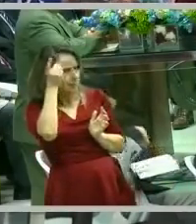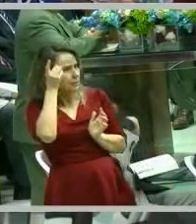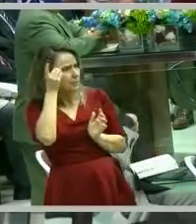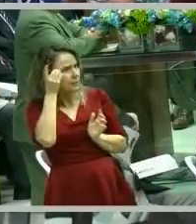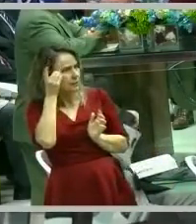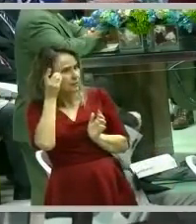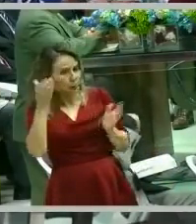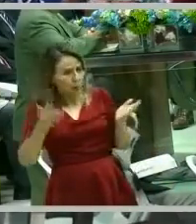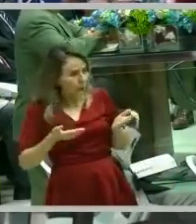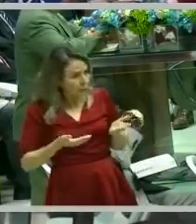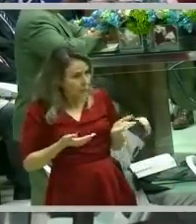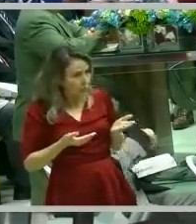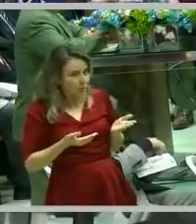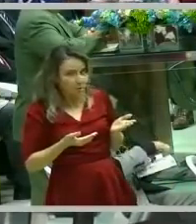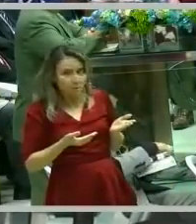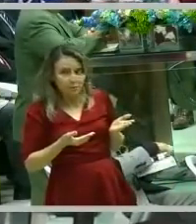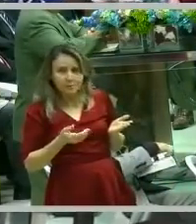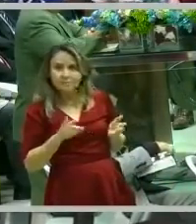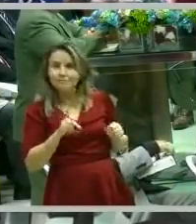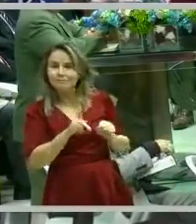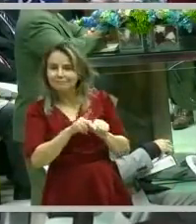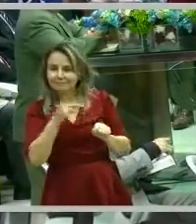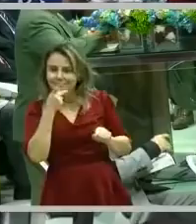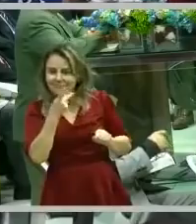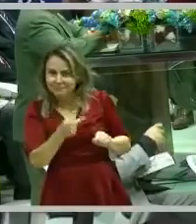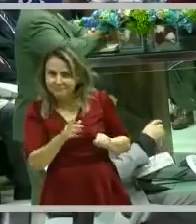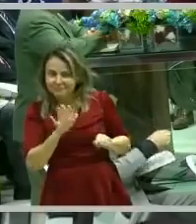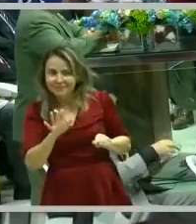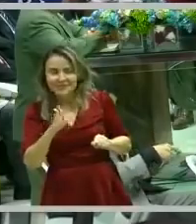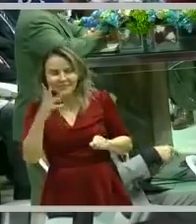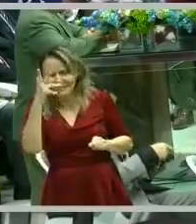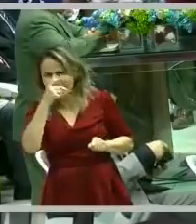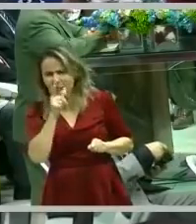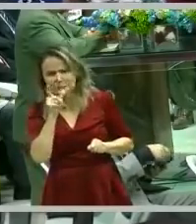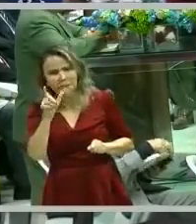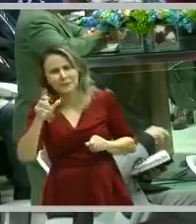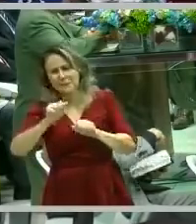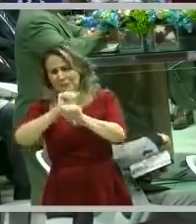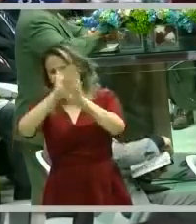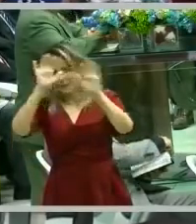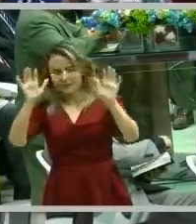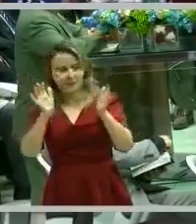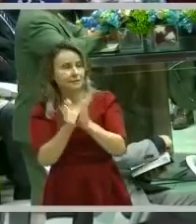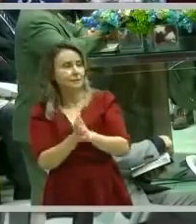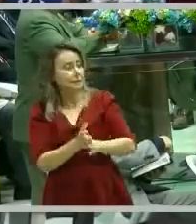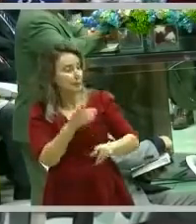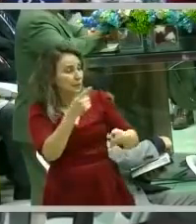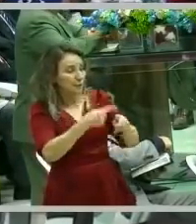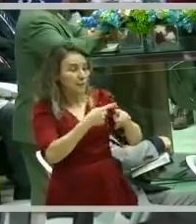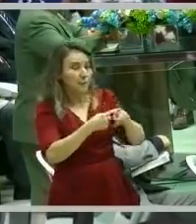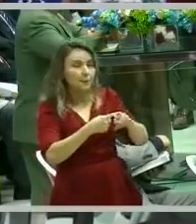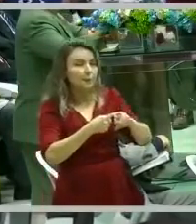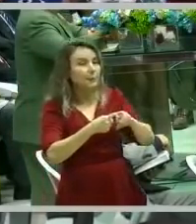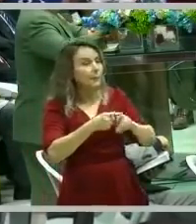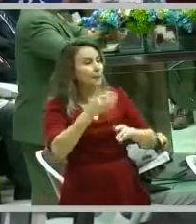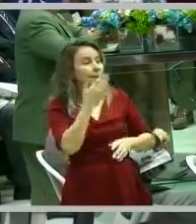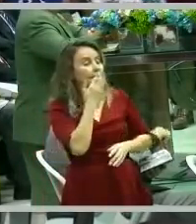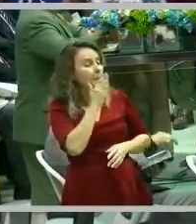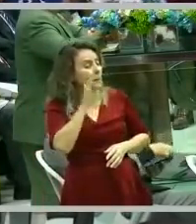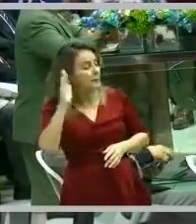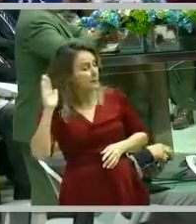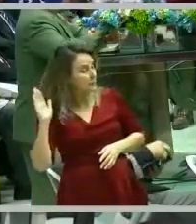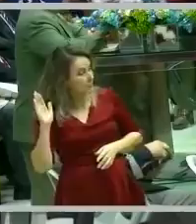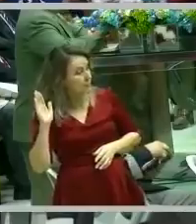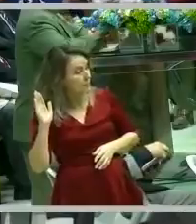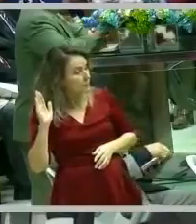só para hoje? Olha o que é que Pedro diz, olha que coisa linda, que palavra gloriosa. Porque a promessa vos diz respeito